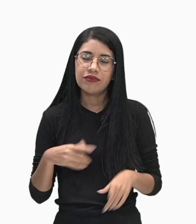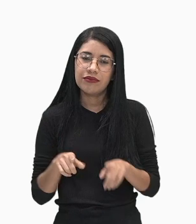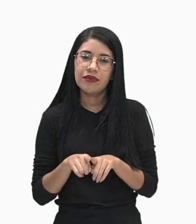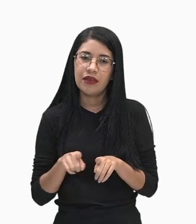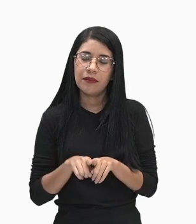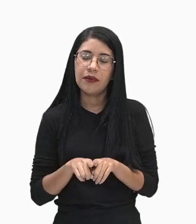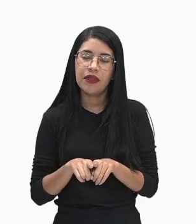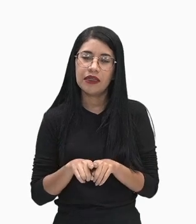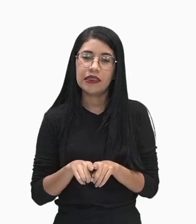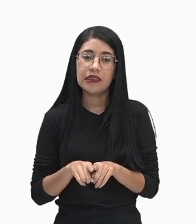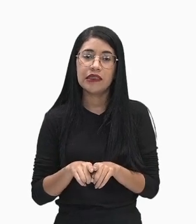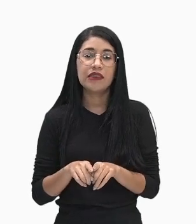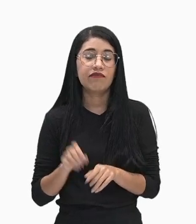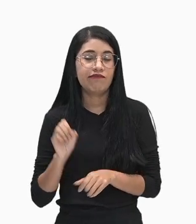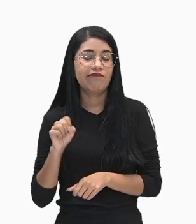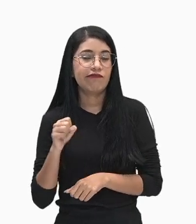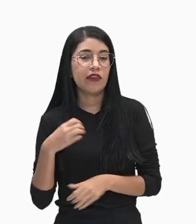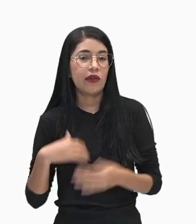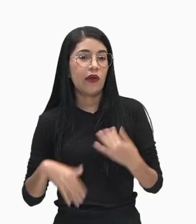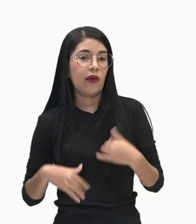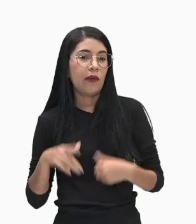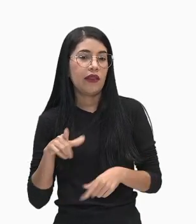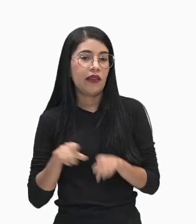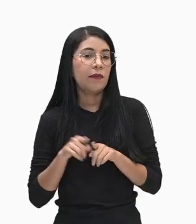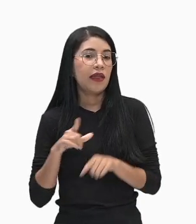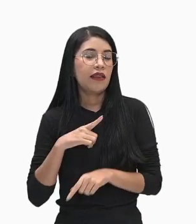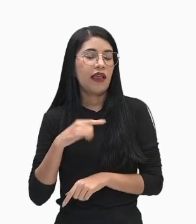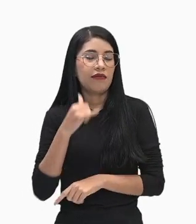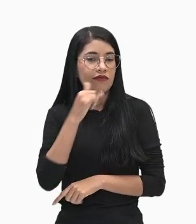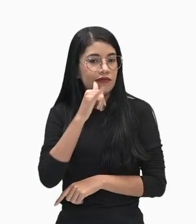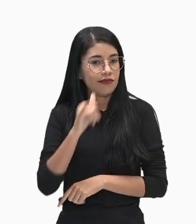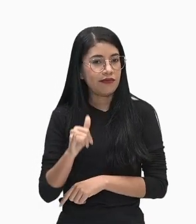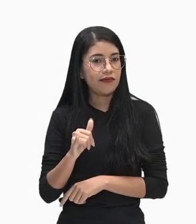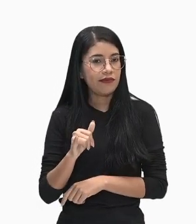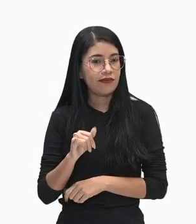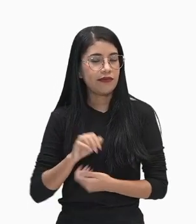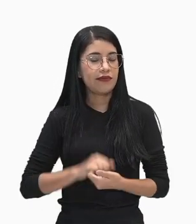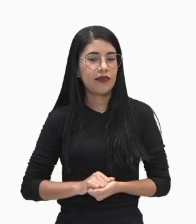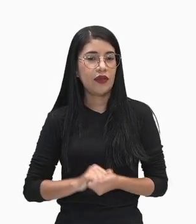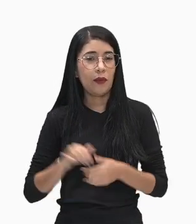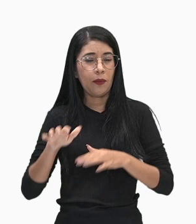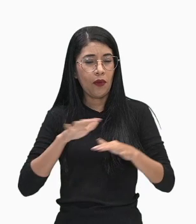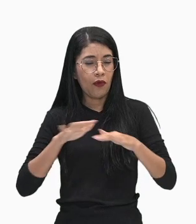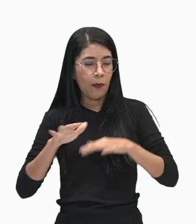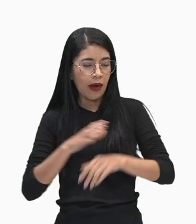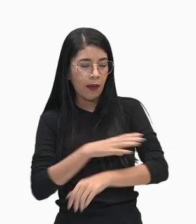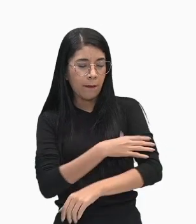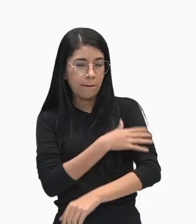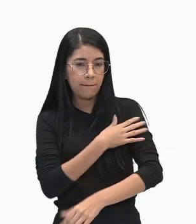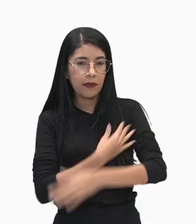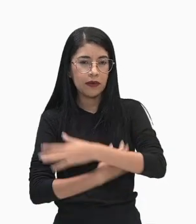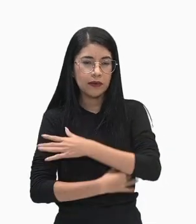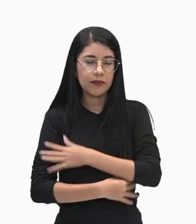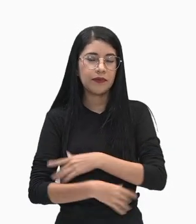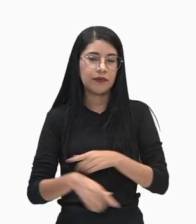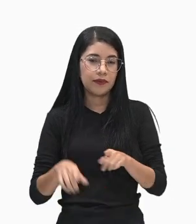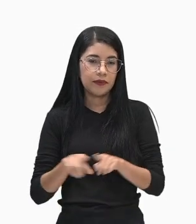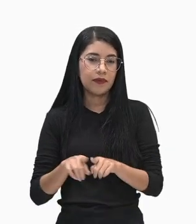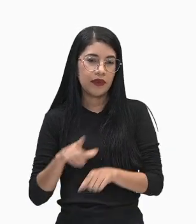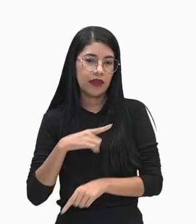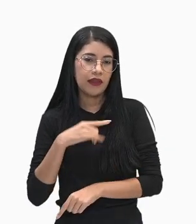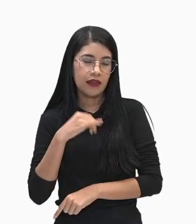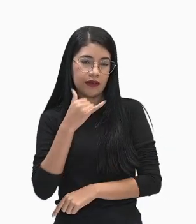sim, porque o nosso corpo ele funciona com a eletricidade, tá bom? Os movimentos dos músculos são comandados por